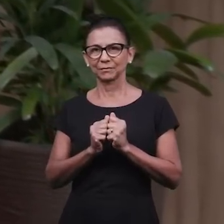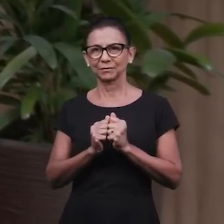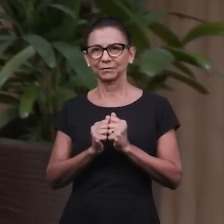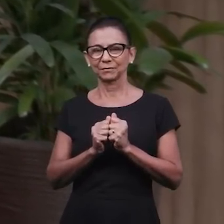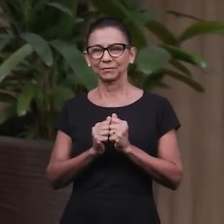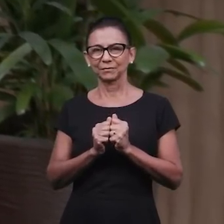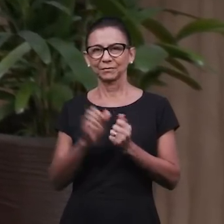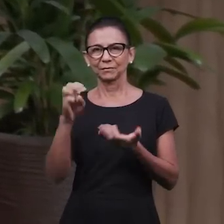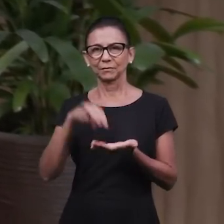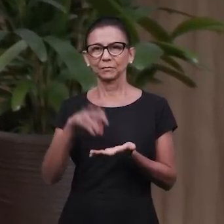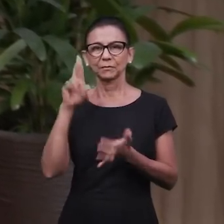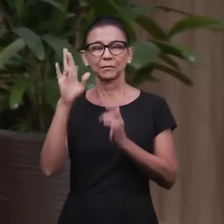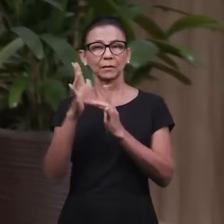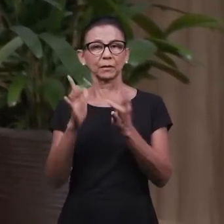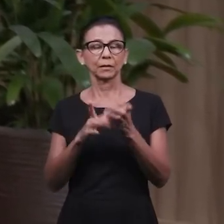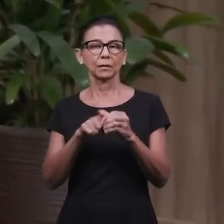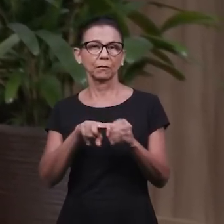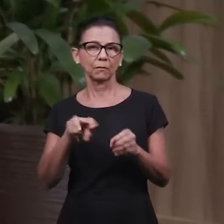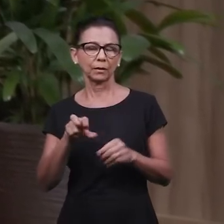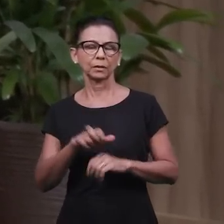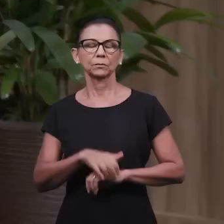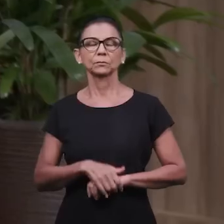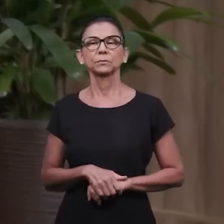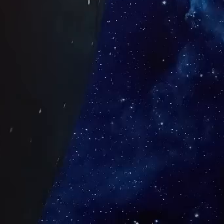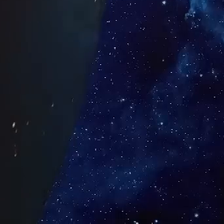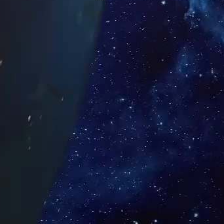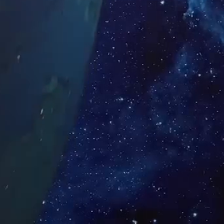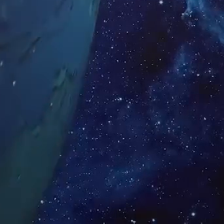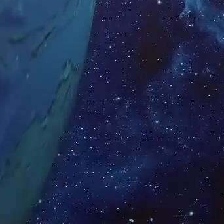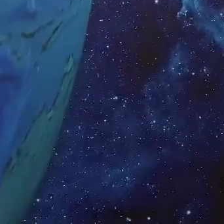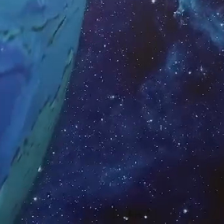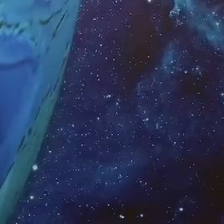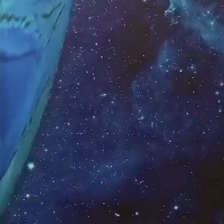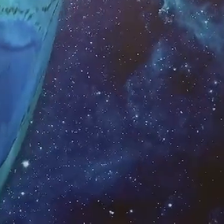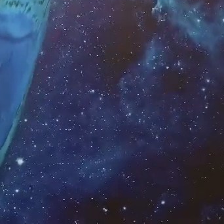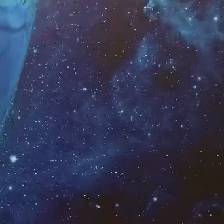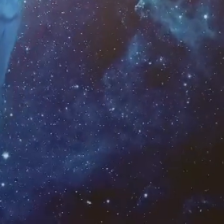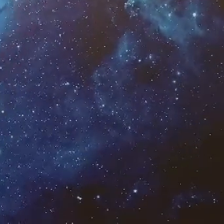vez. Maranata, o Senhor Jesus vem!